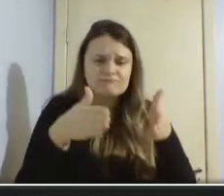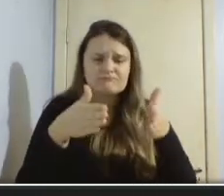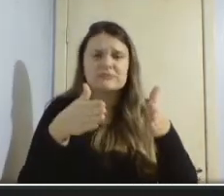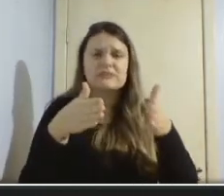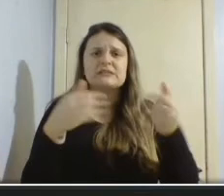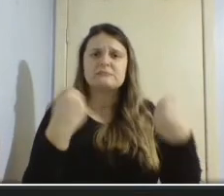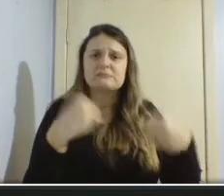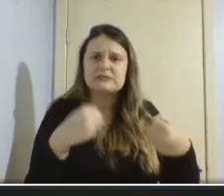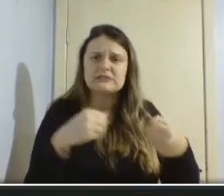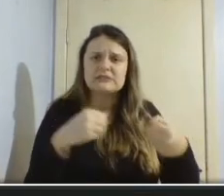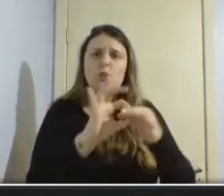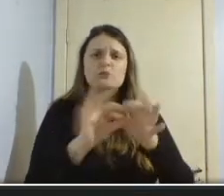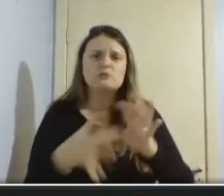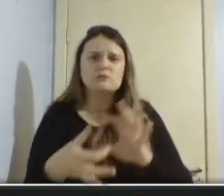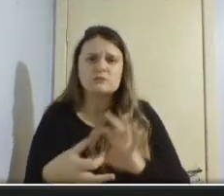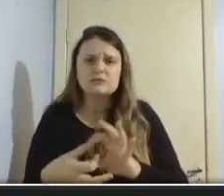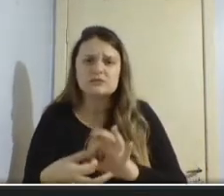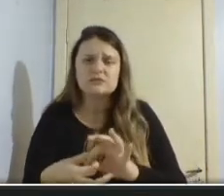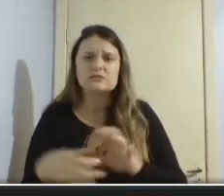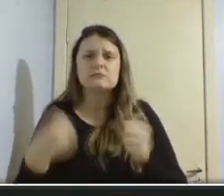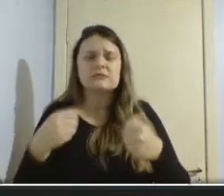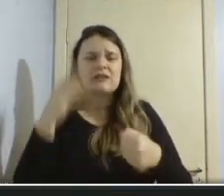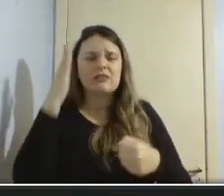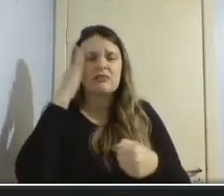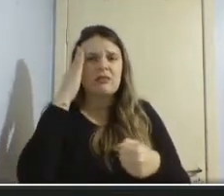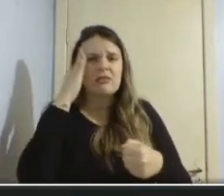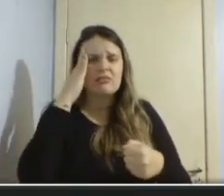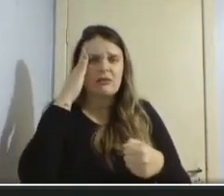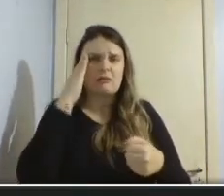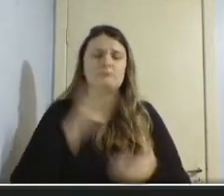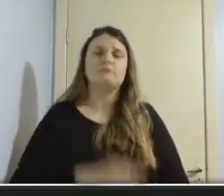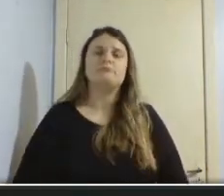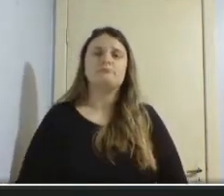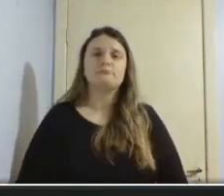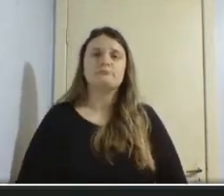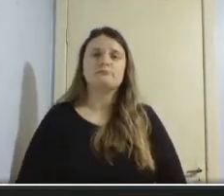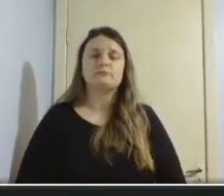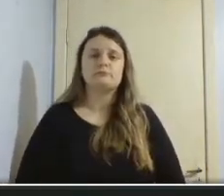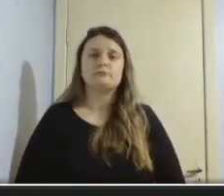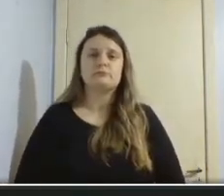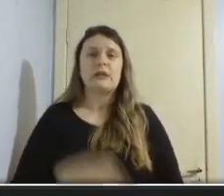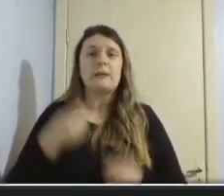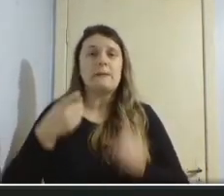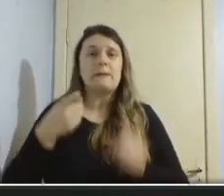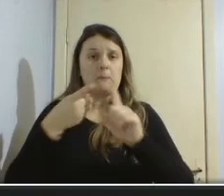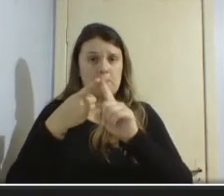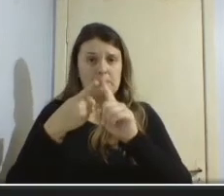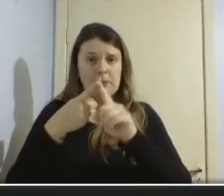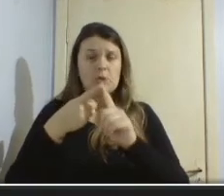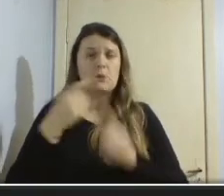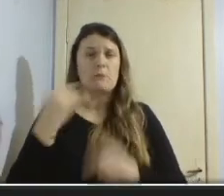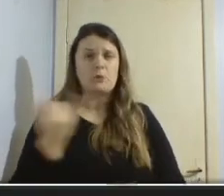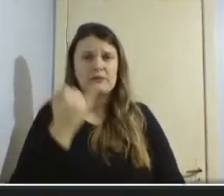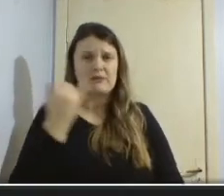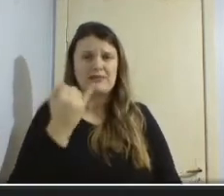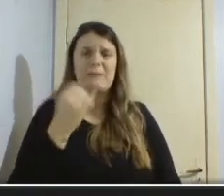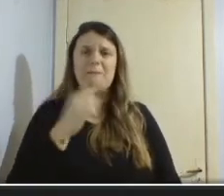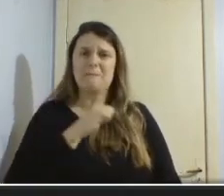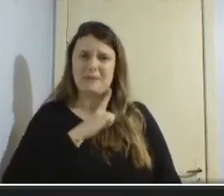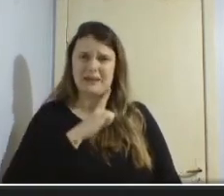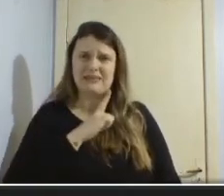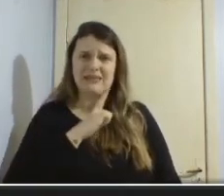a compreensão de todos nós. Um pilar importante para se ter um ecossistema no município de União da